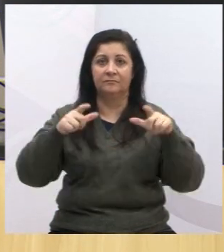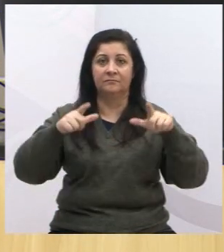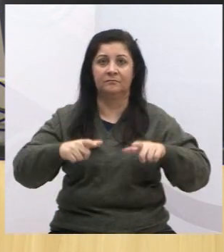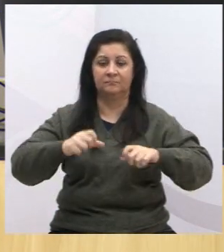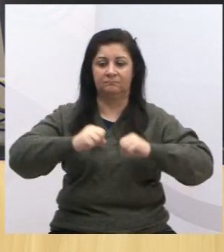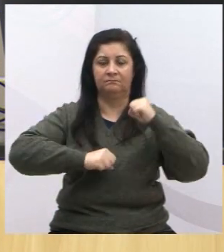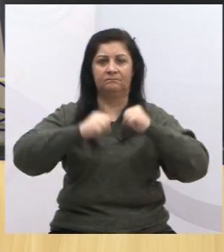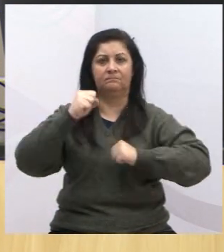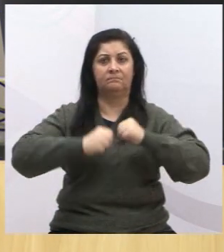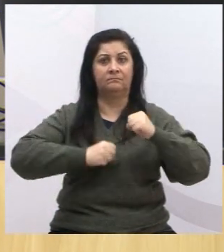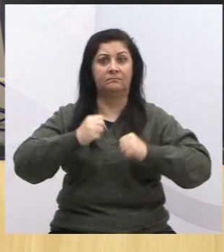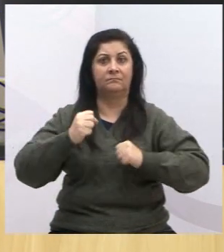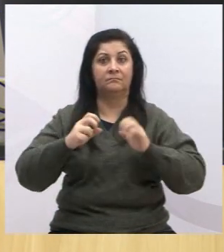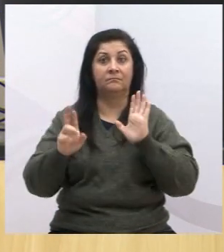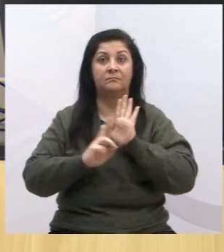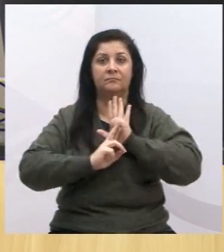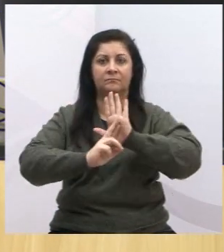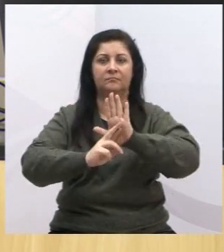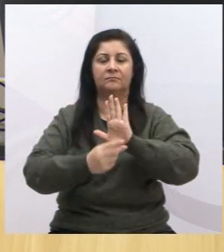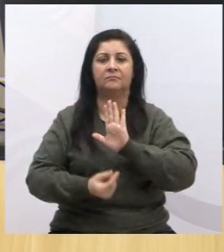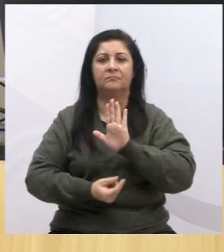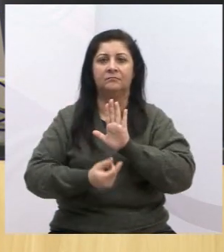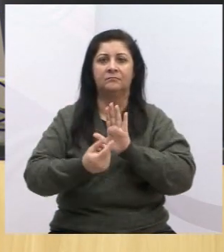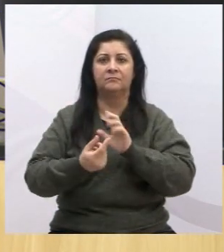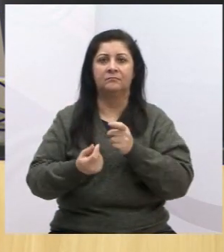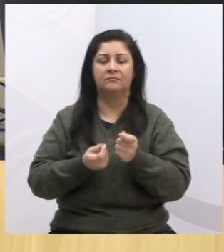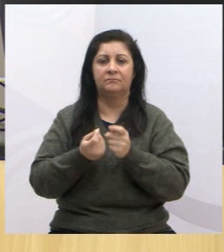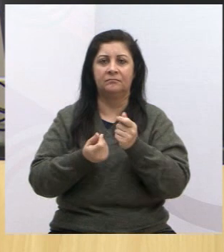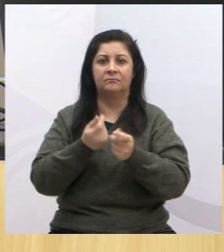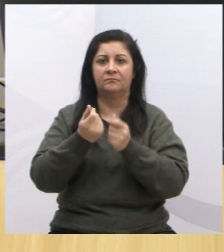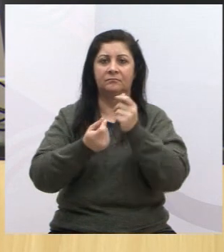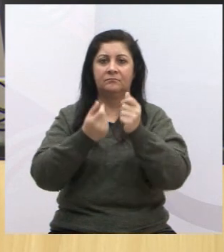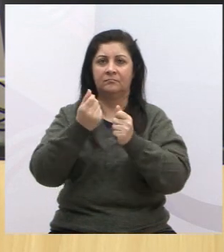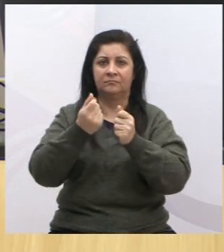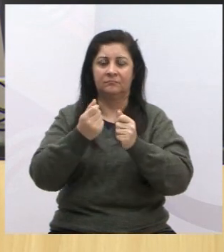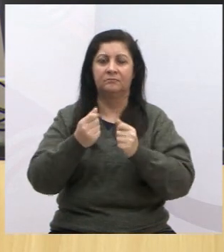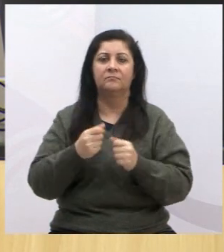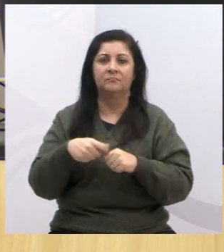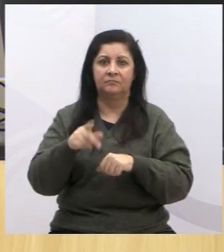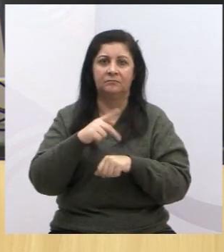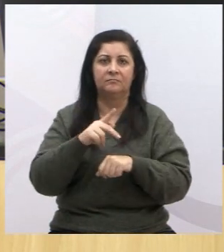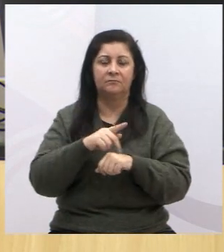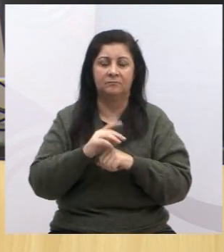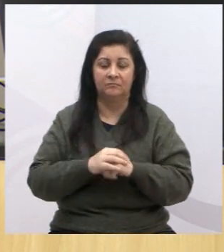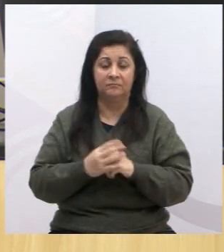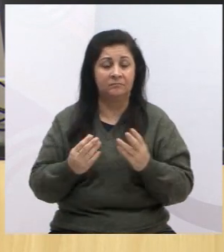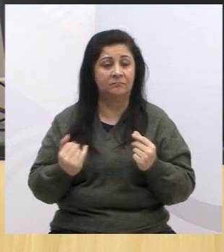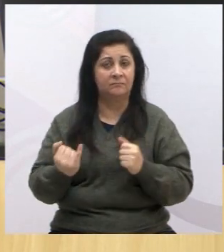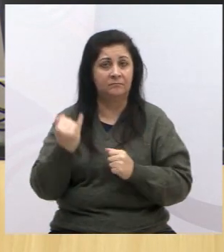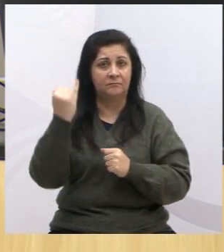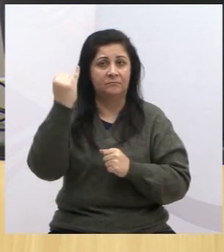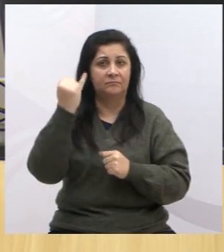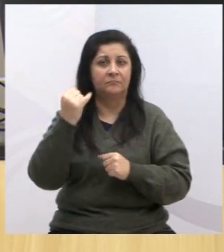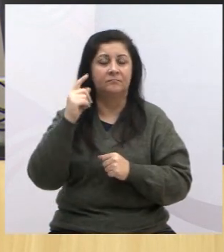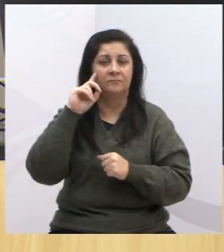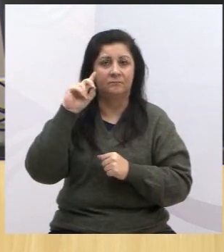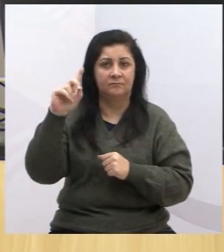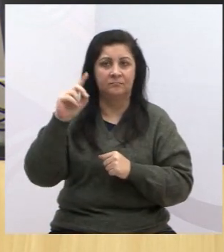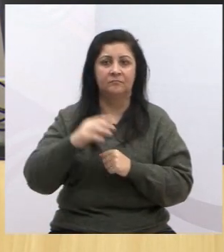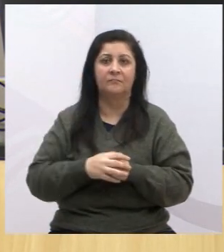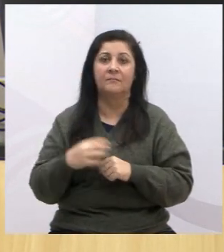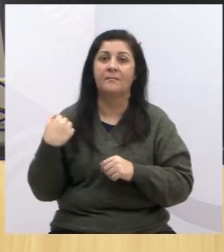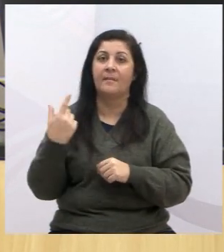de maior representação para a economia nacionais, ou seja, a indústria. Diante da grande importância dessa data, em que